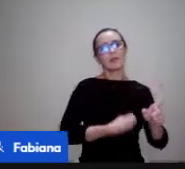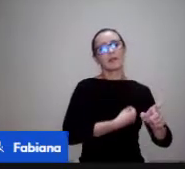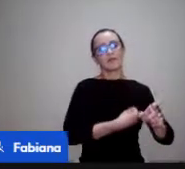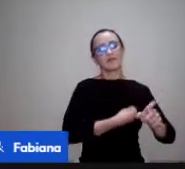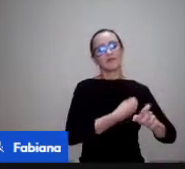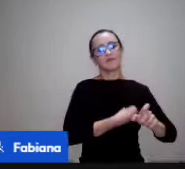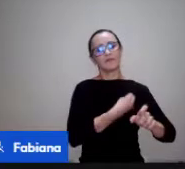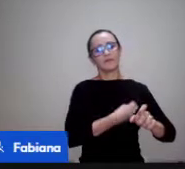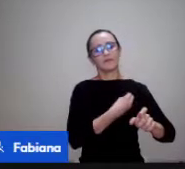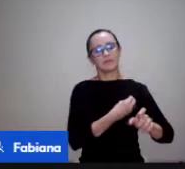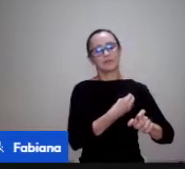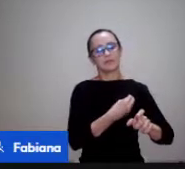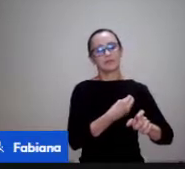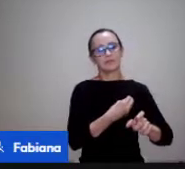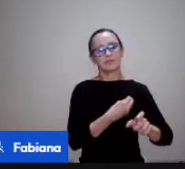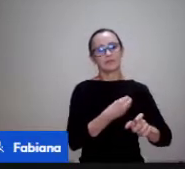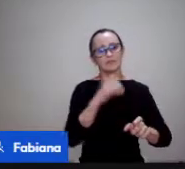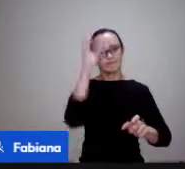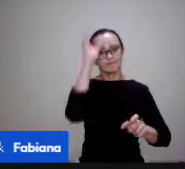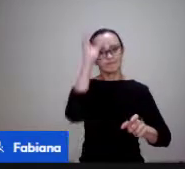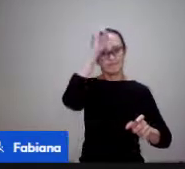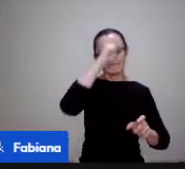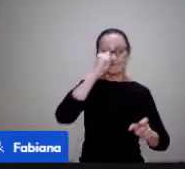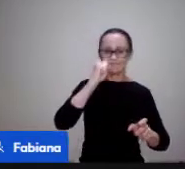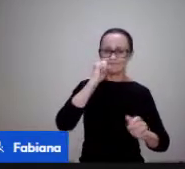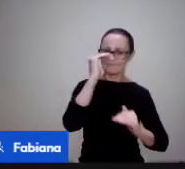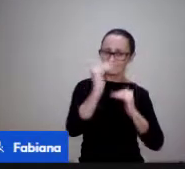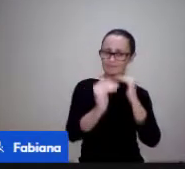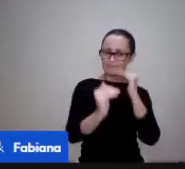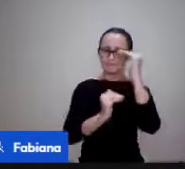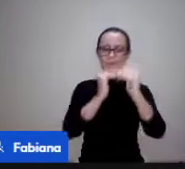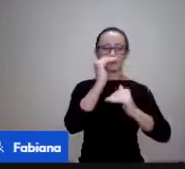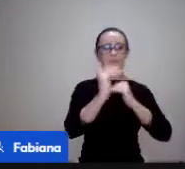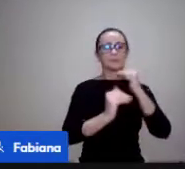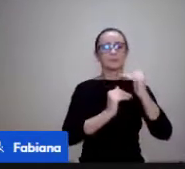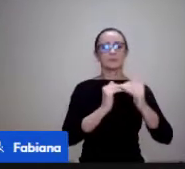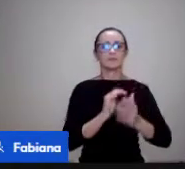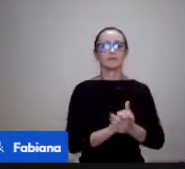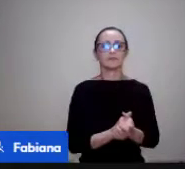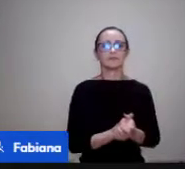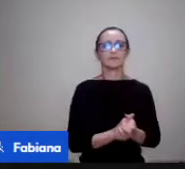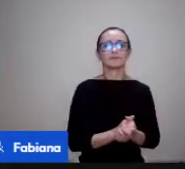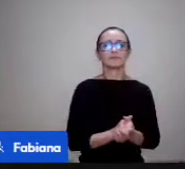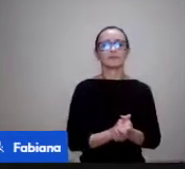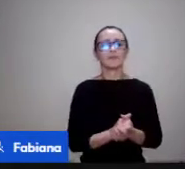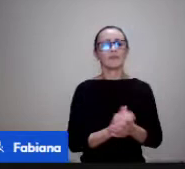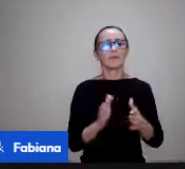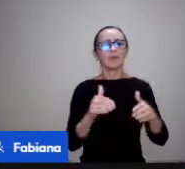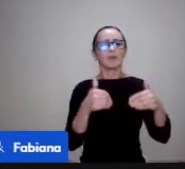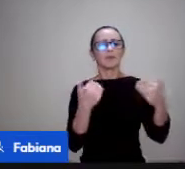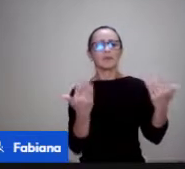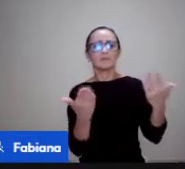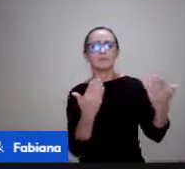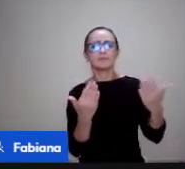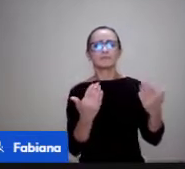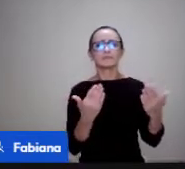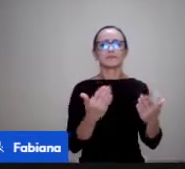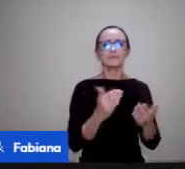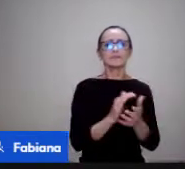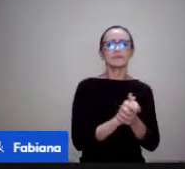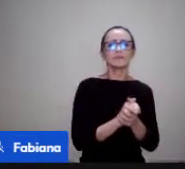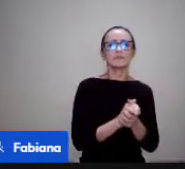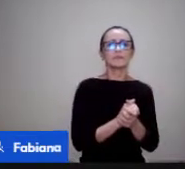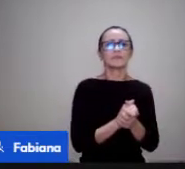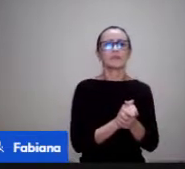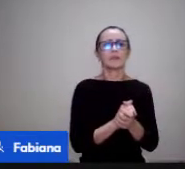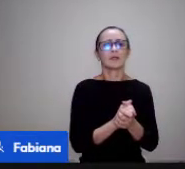produção do conhecimento. Então, vejam, qual a relação que Japiaçu nos traz e